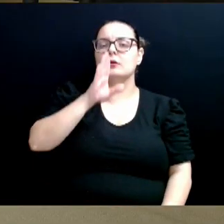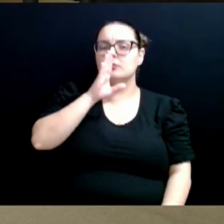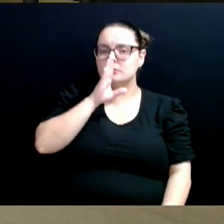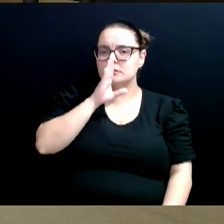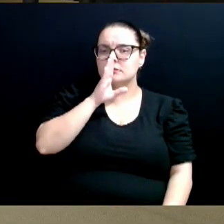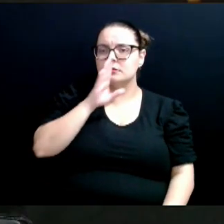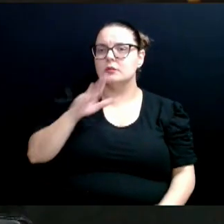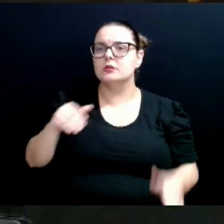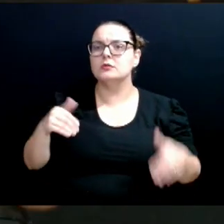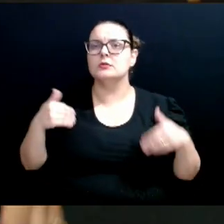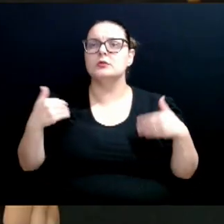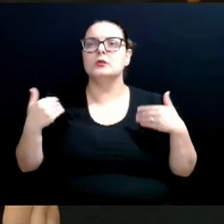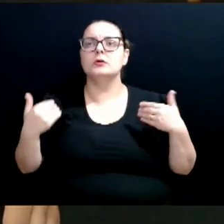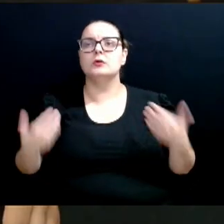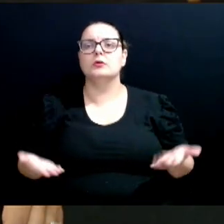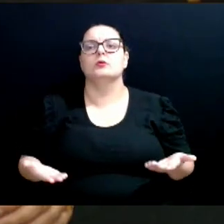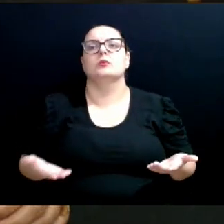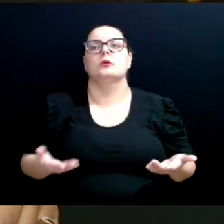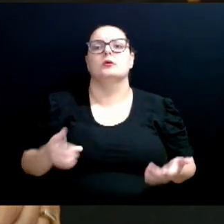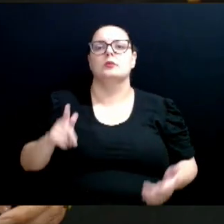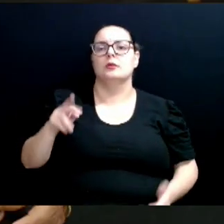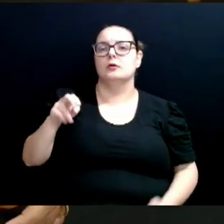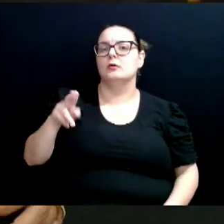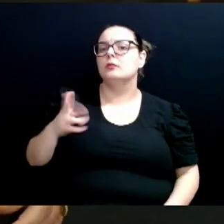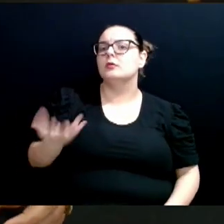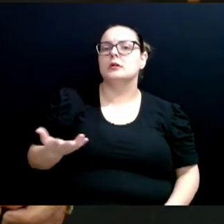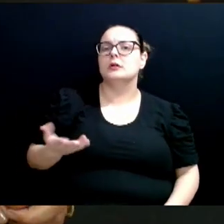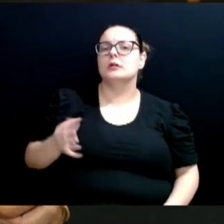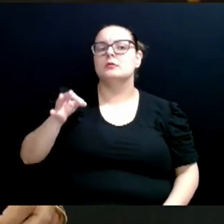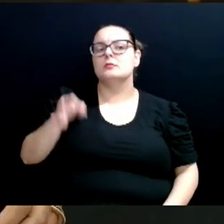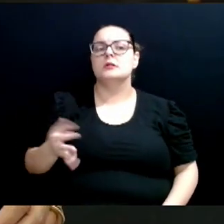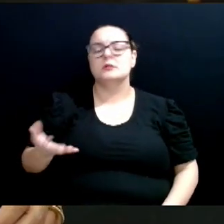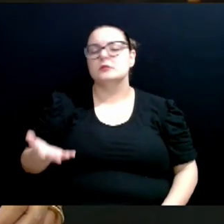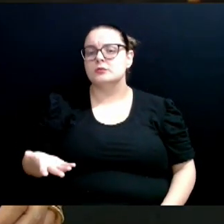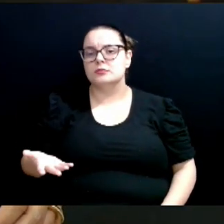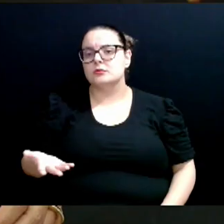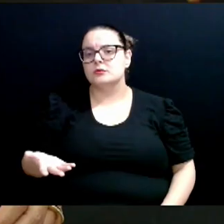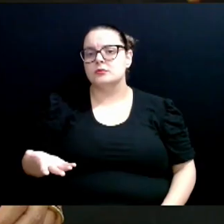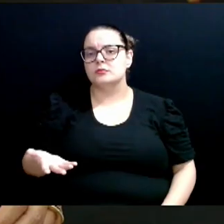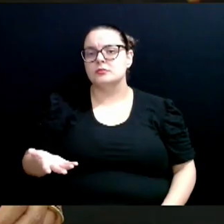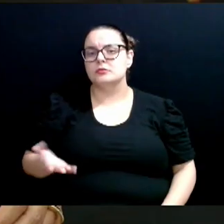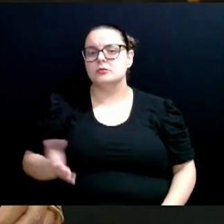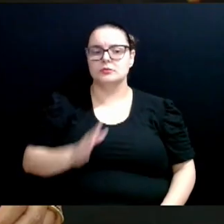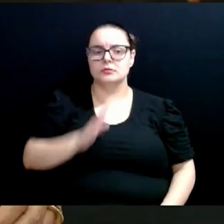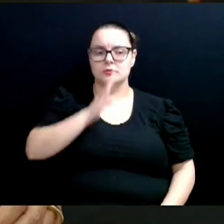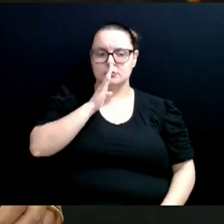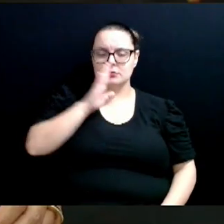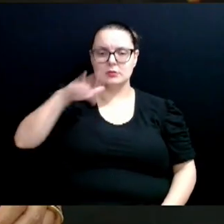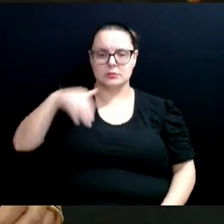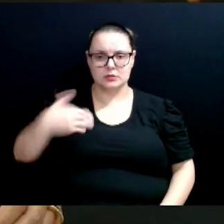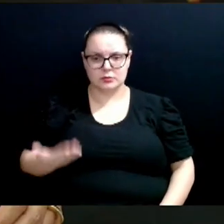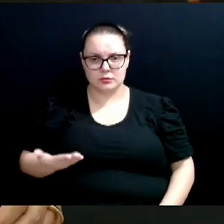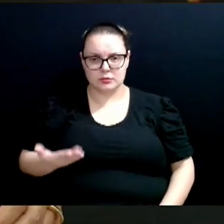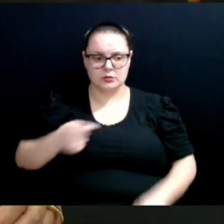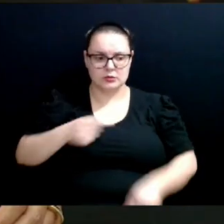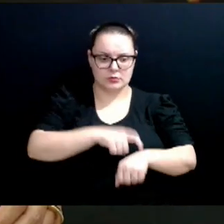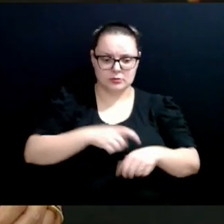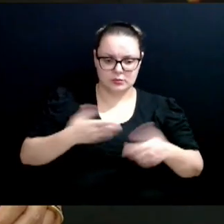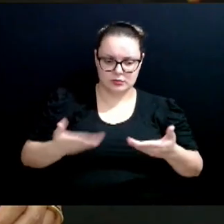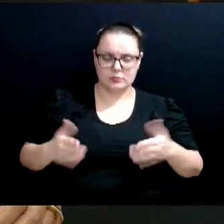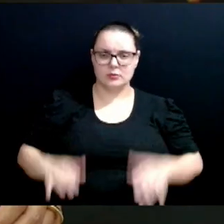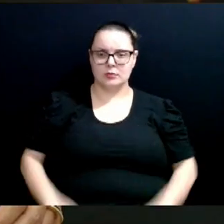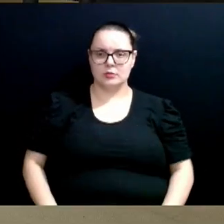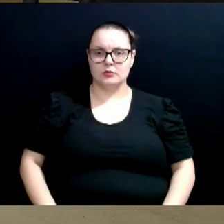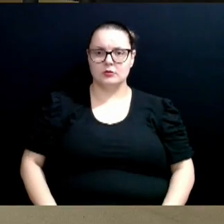assim, o grau aí da assertividade do silêncio quando a gente está numa situação de